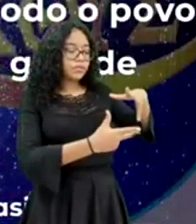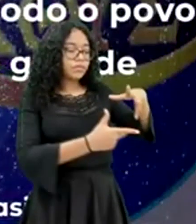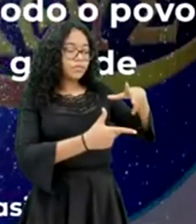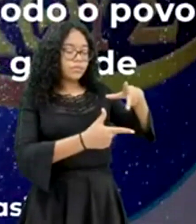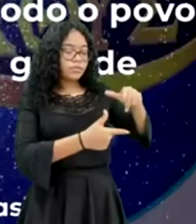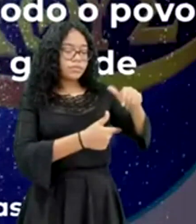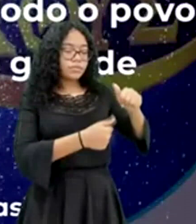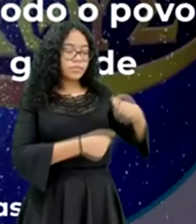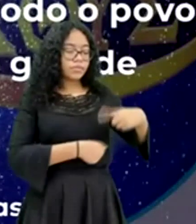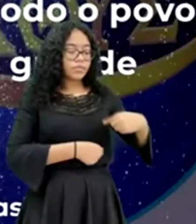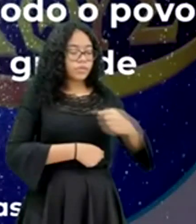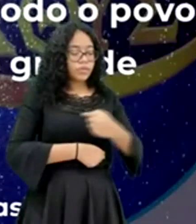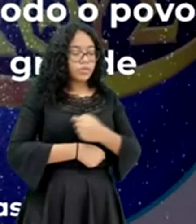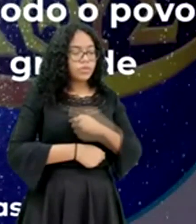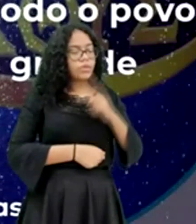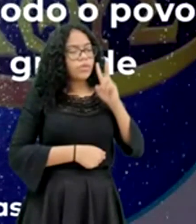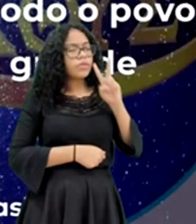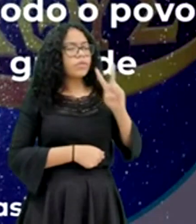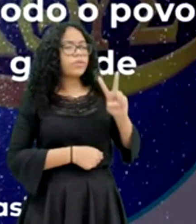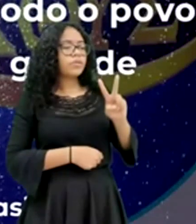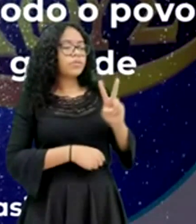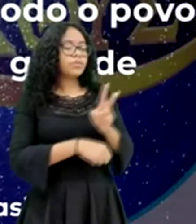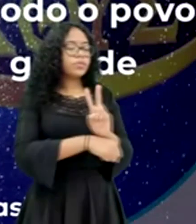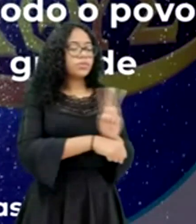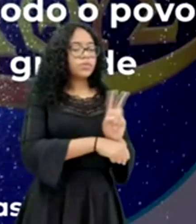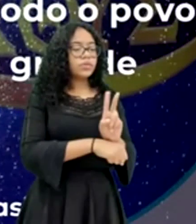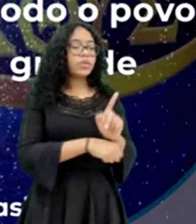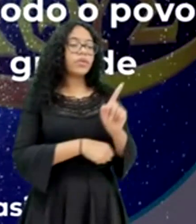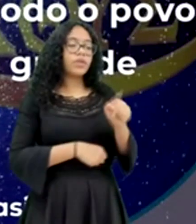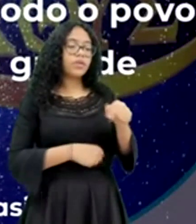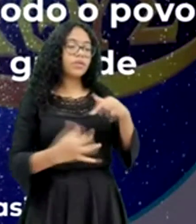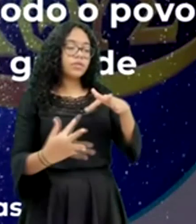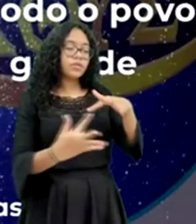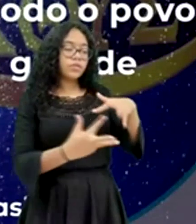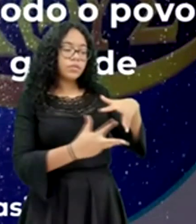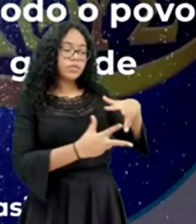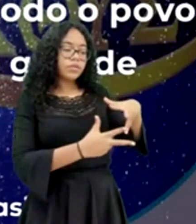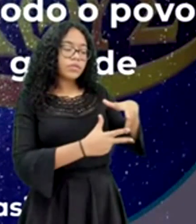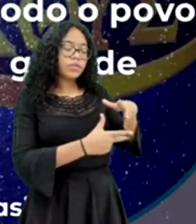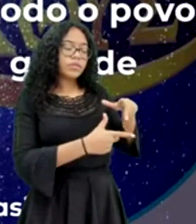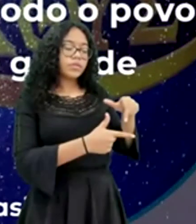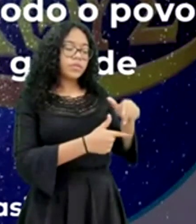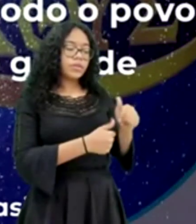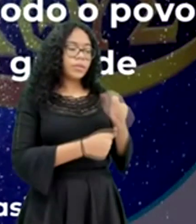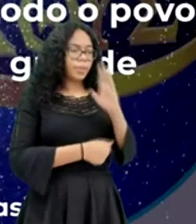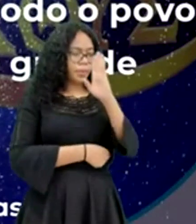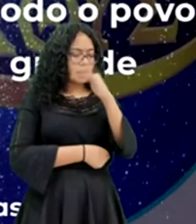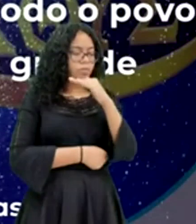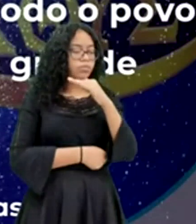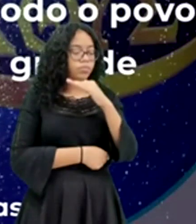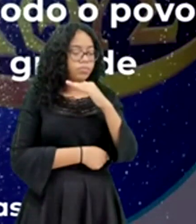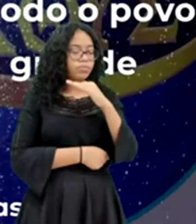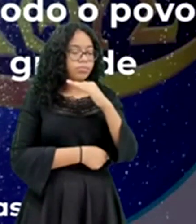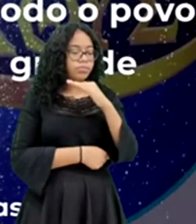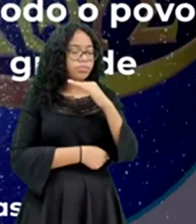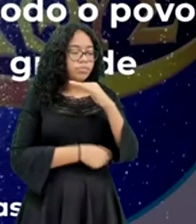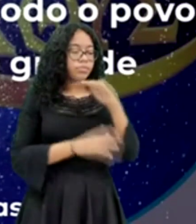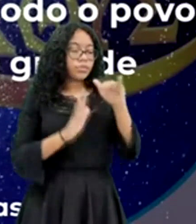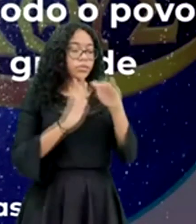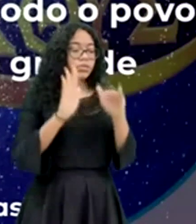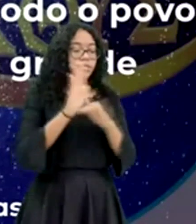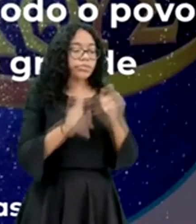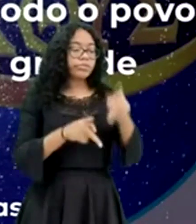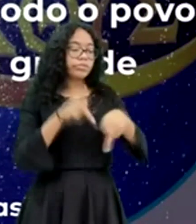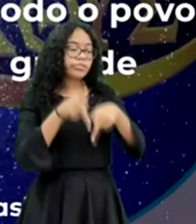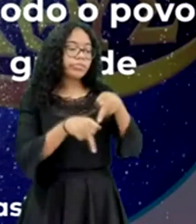qual passamos a espiar é terra que devora os seus moradores, e todo o povo que vimos